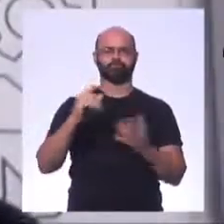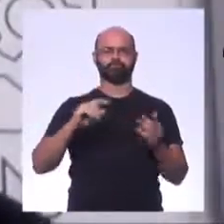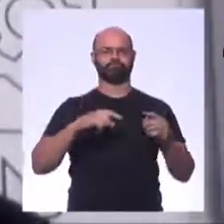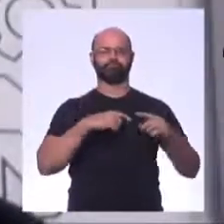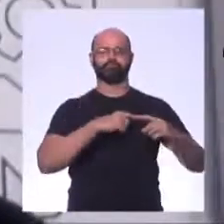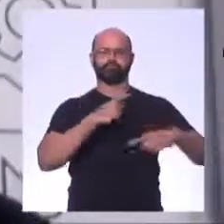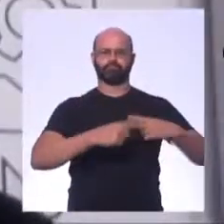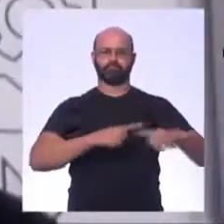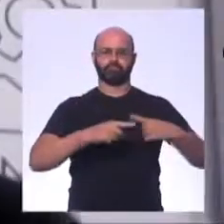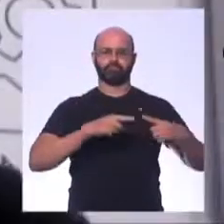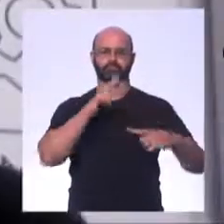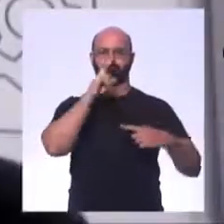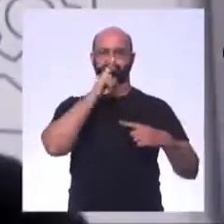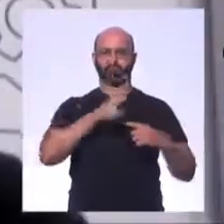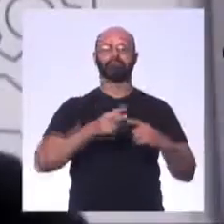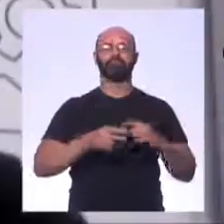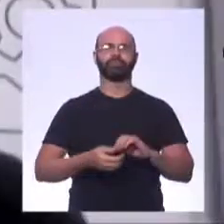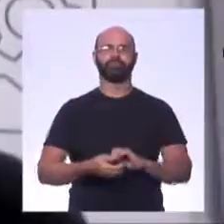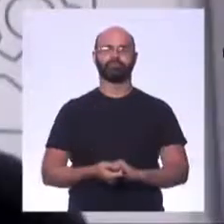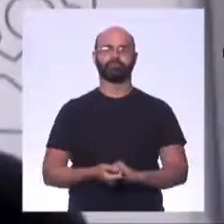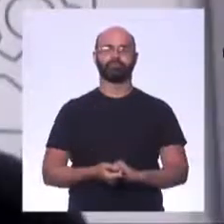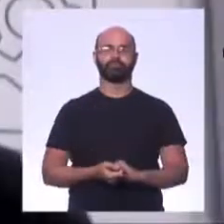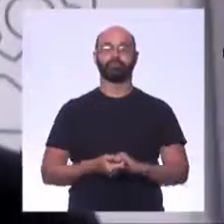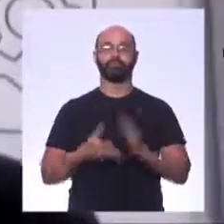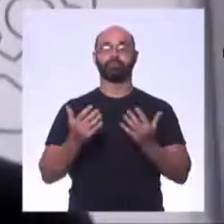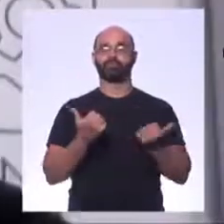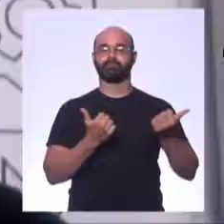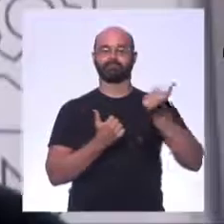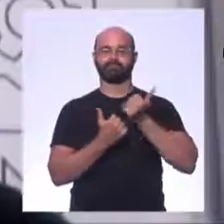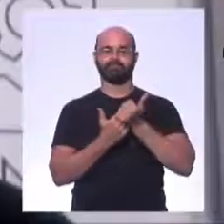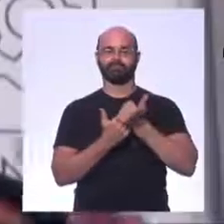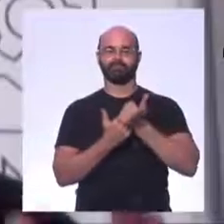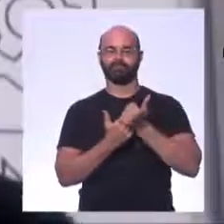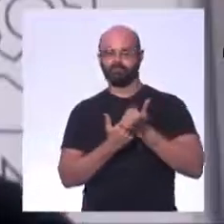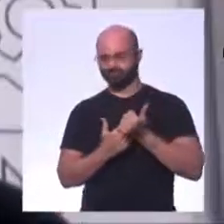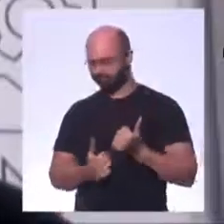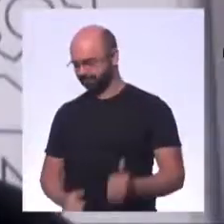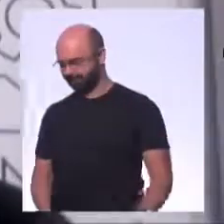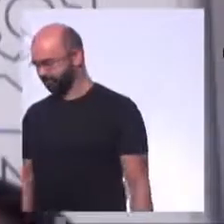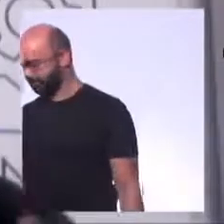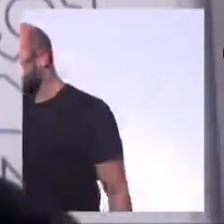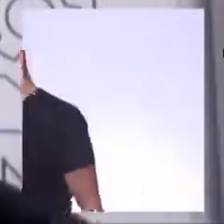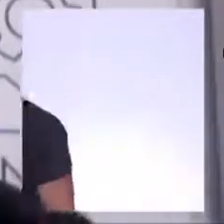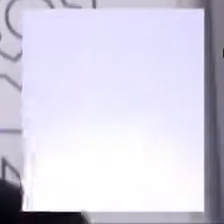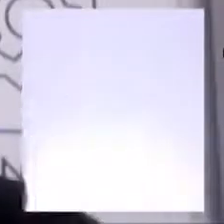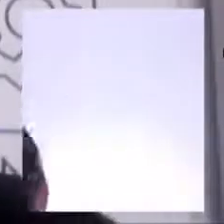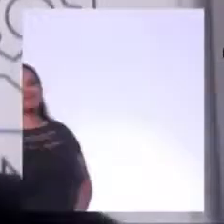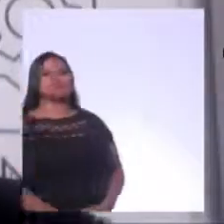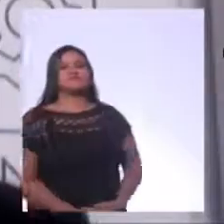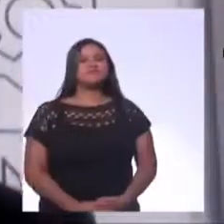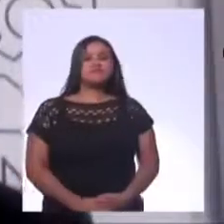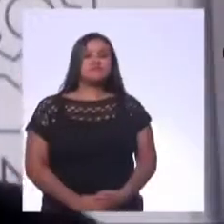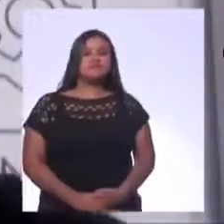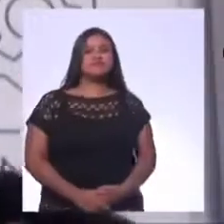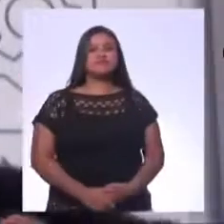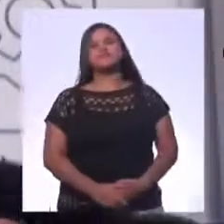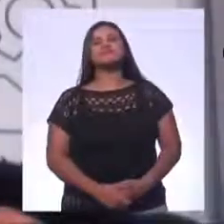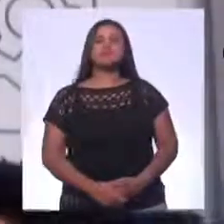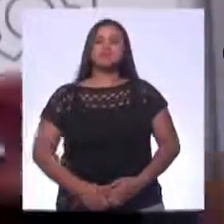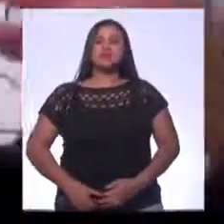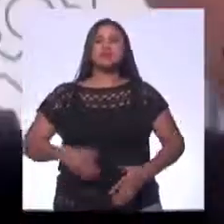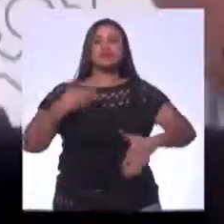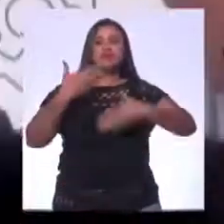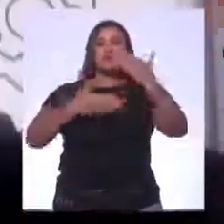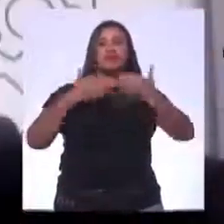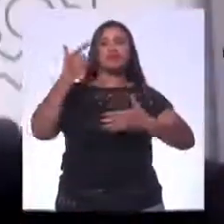as turbinas e, com isso, produzir a energia elétrica. Esse processo vai fazer com que a energia